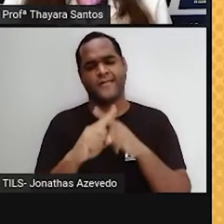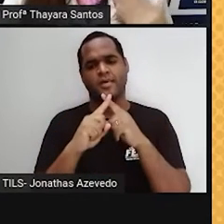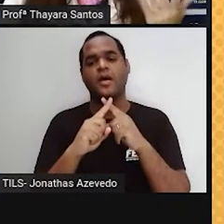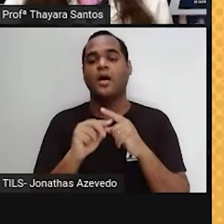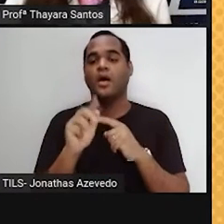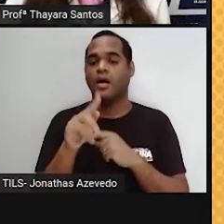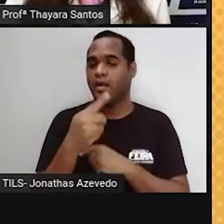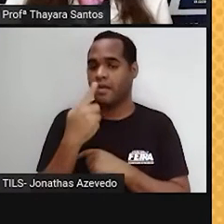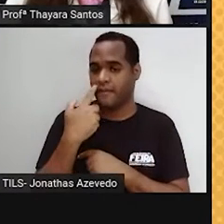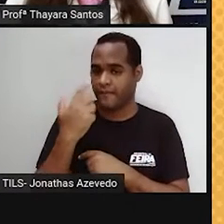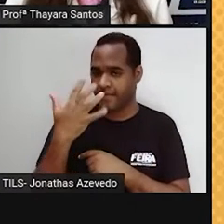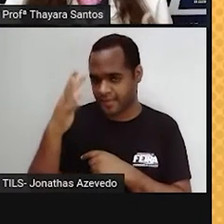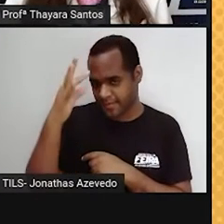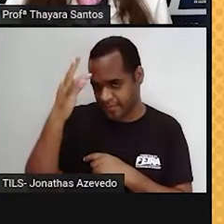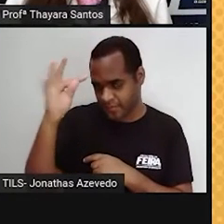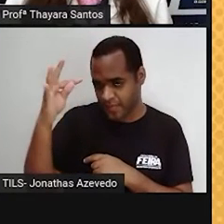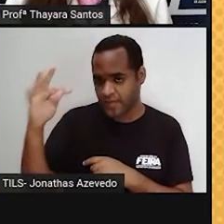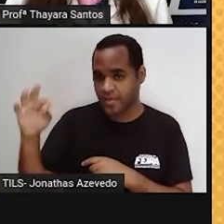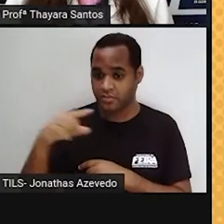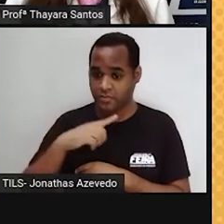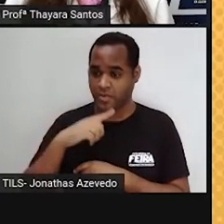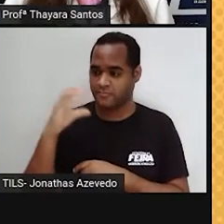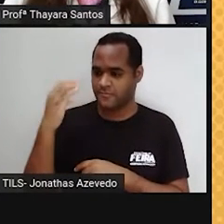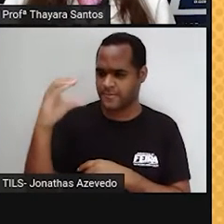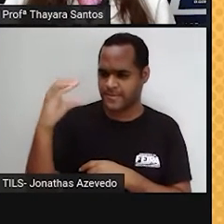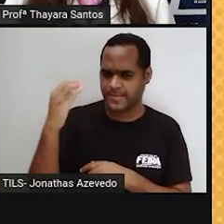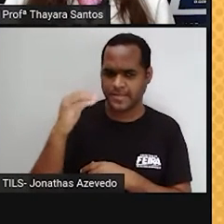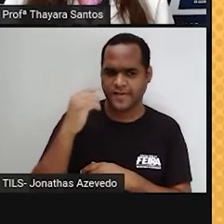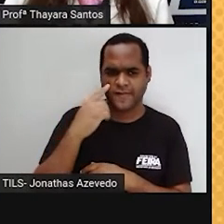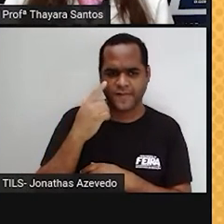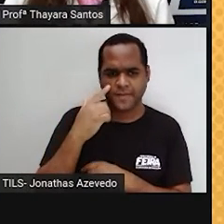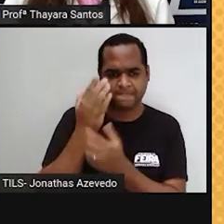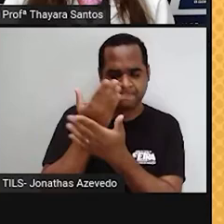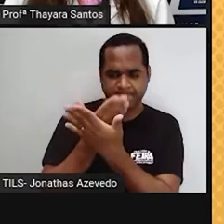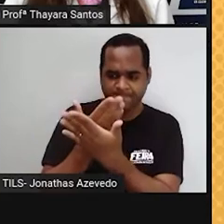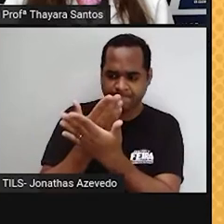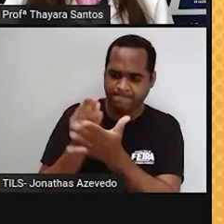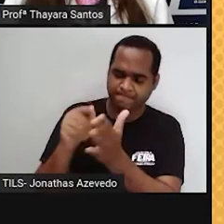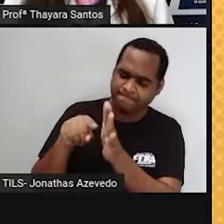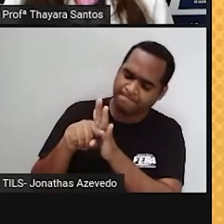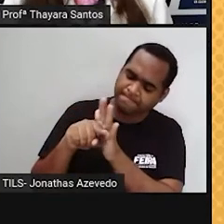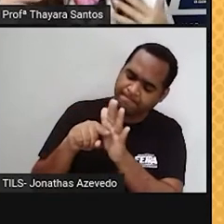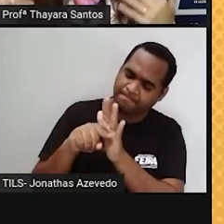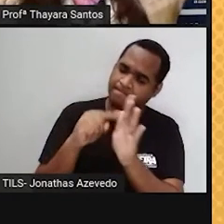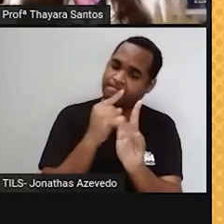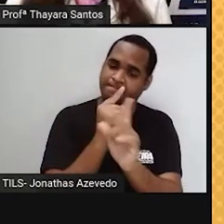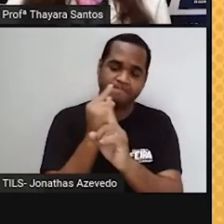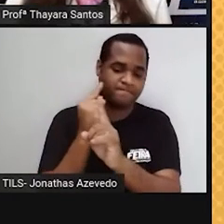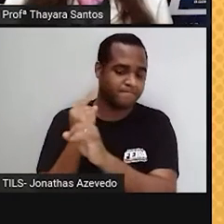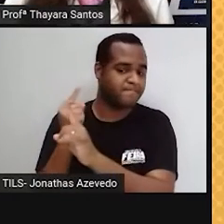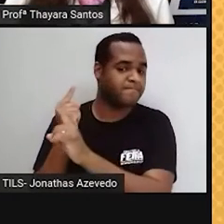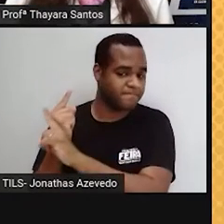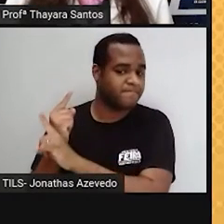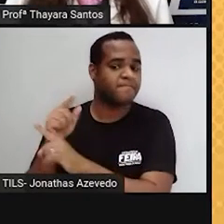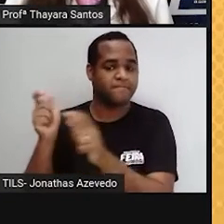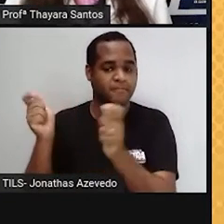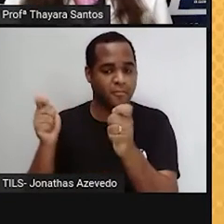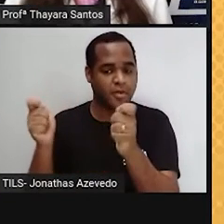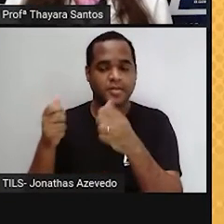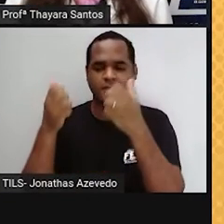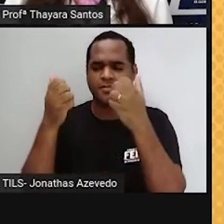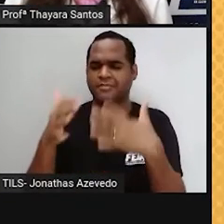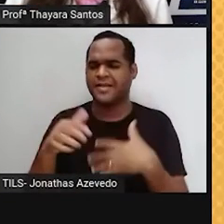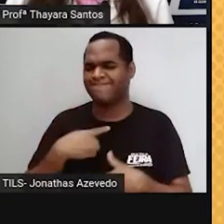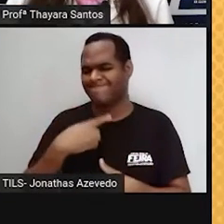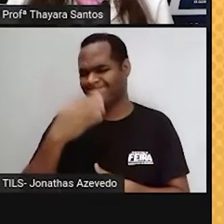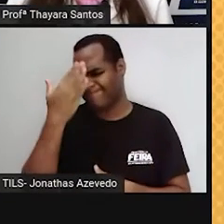Essa é uma teoria, é sim a que hoje a ciência tem como a que seria a mais correta, mas a gente não